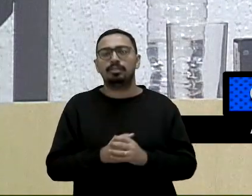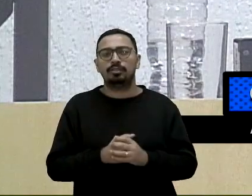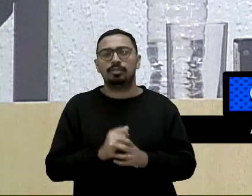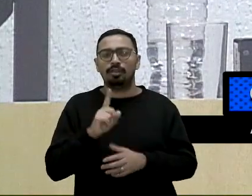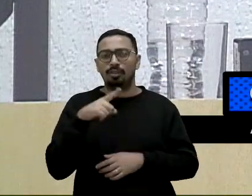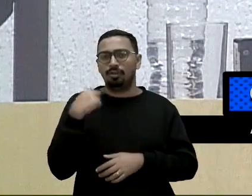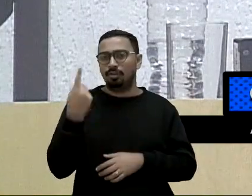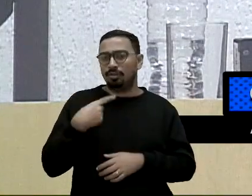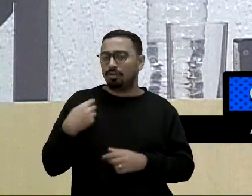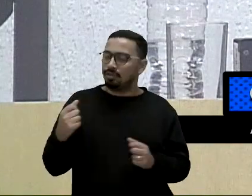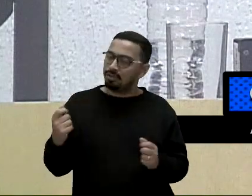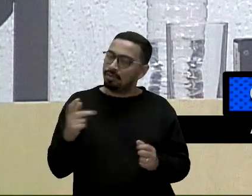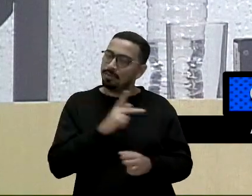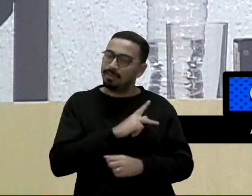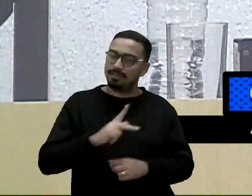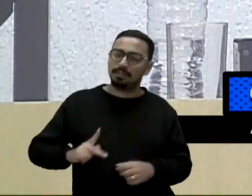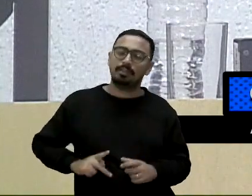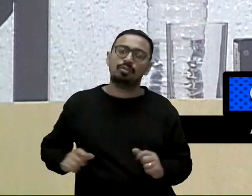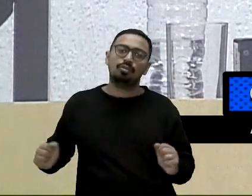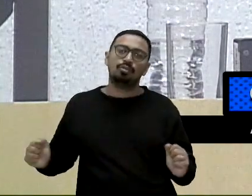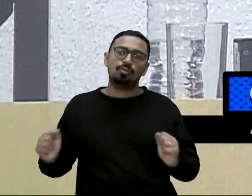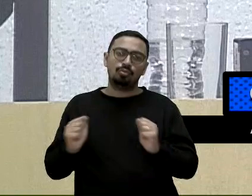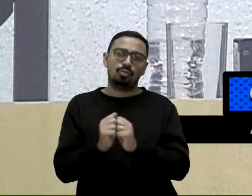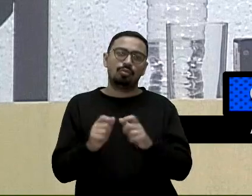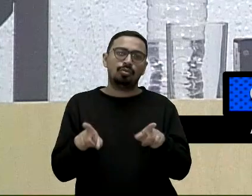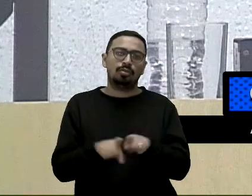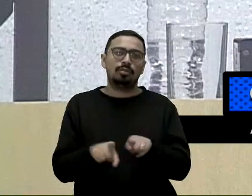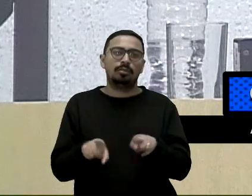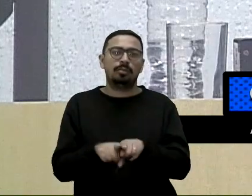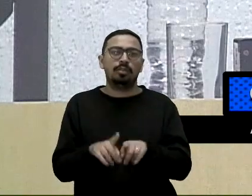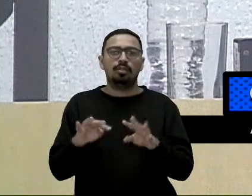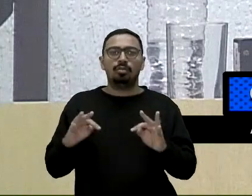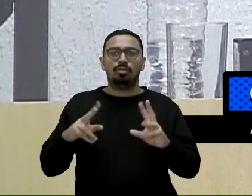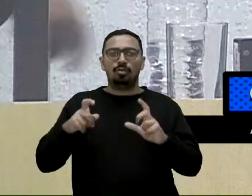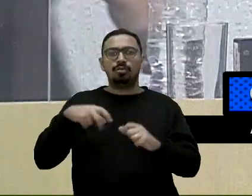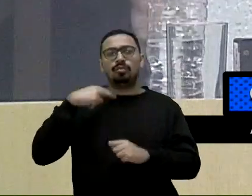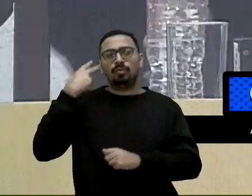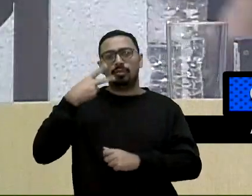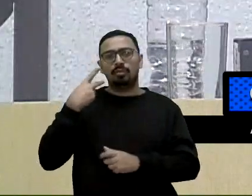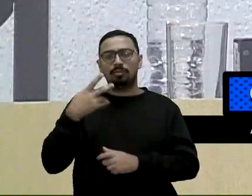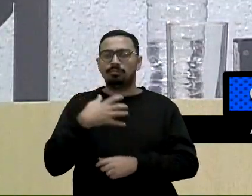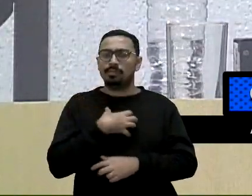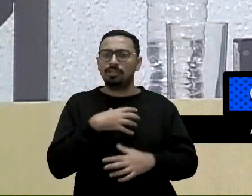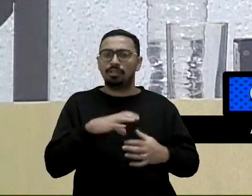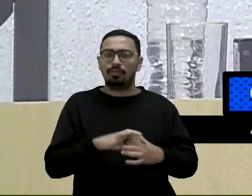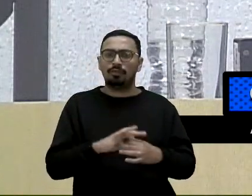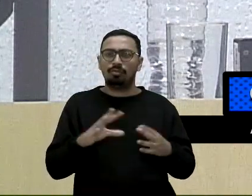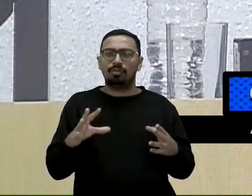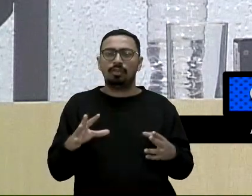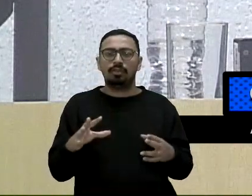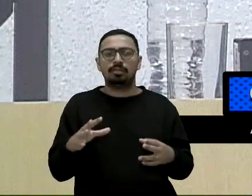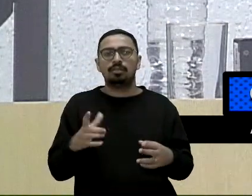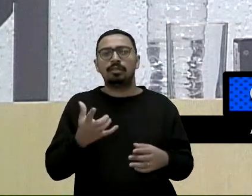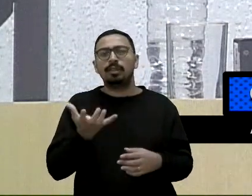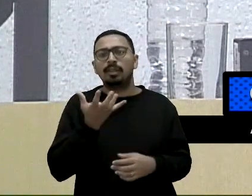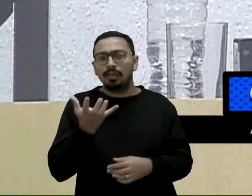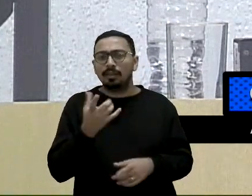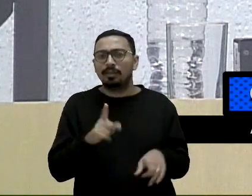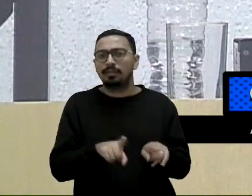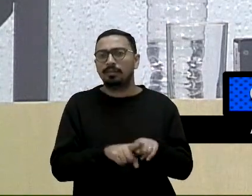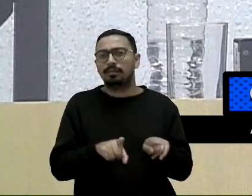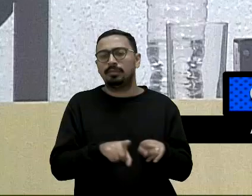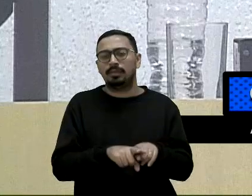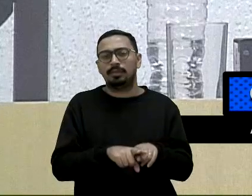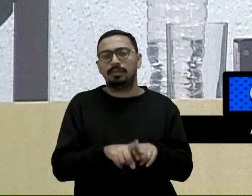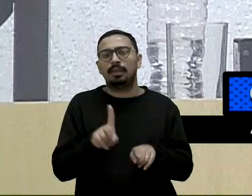estamos presidindo juntos. Todo vereador que se sentir à vontade e com vontade, né,